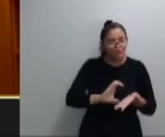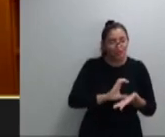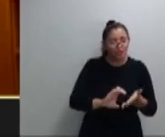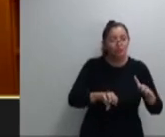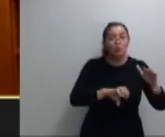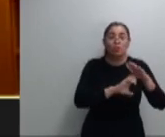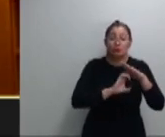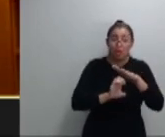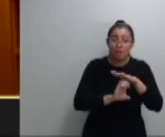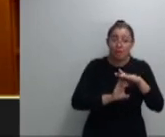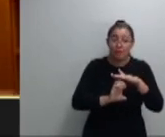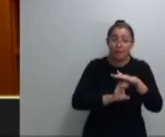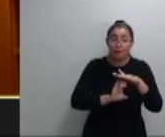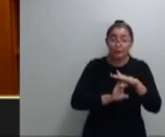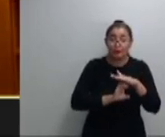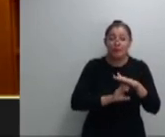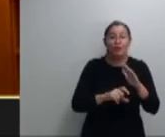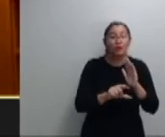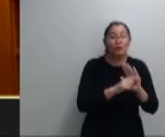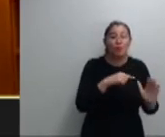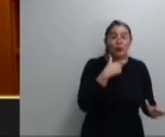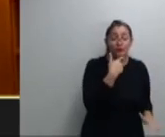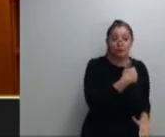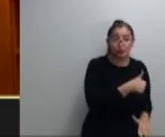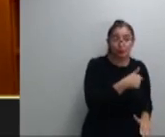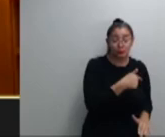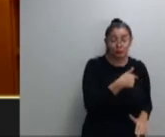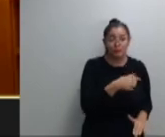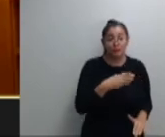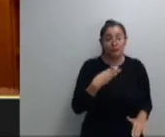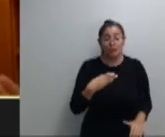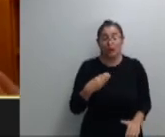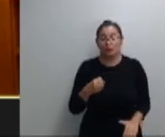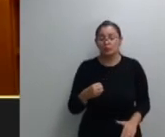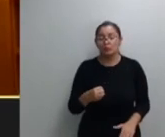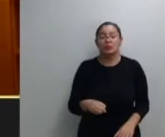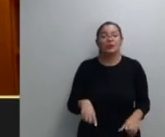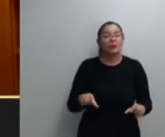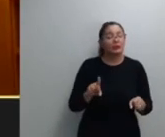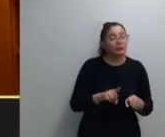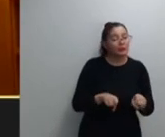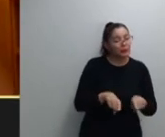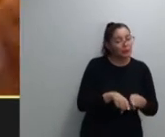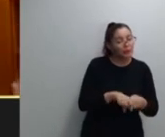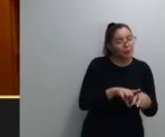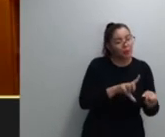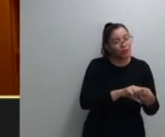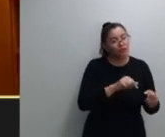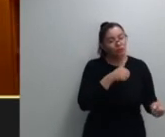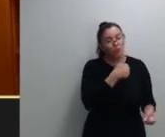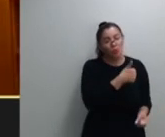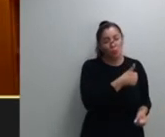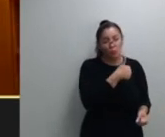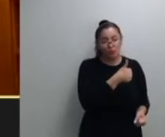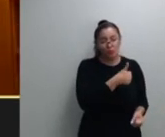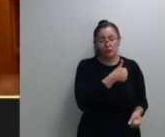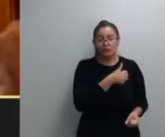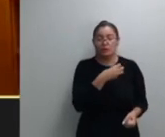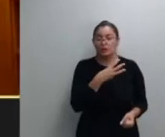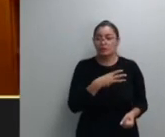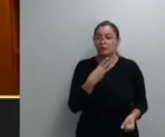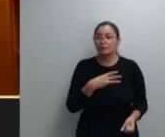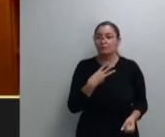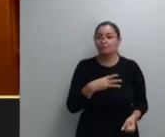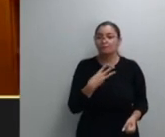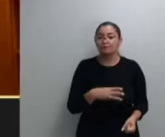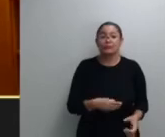parágrafo 14º, pelo artigo 3º, porque veículo é, sim, uma espécie de máquina, está